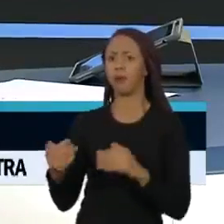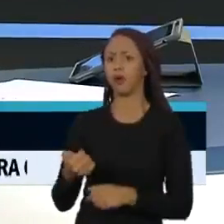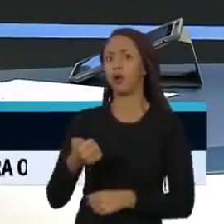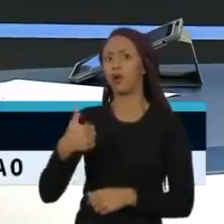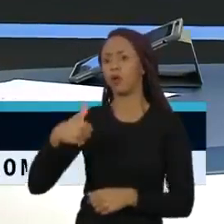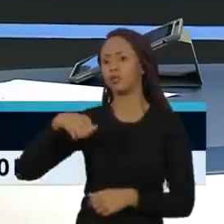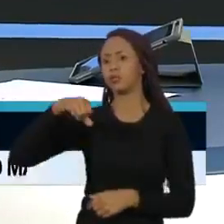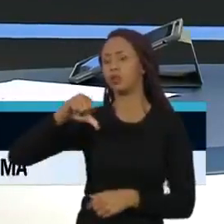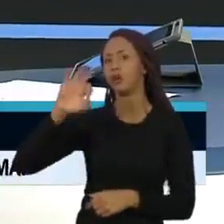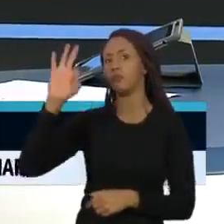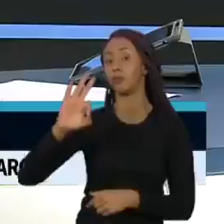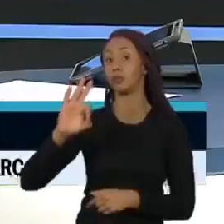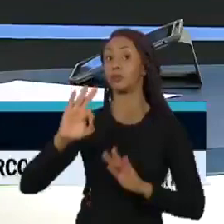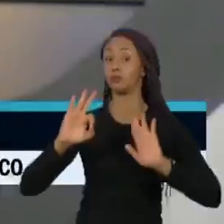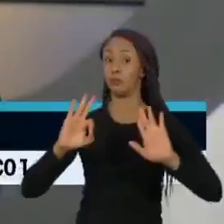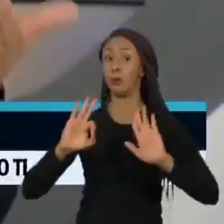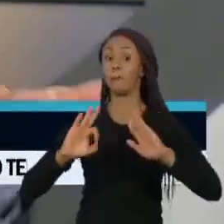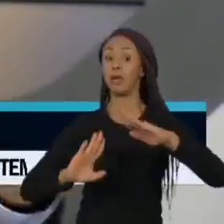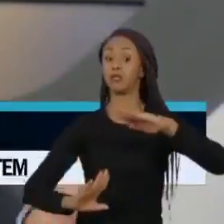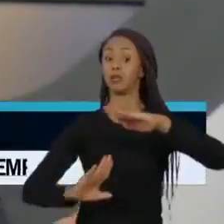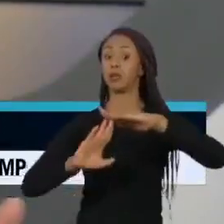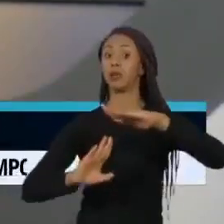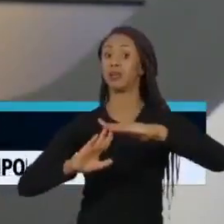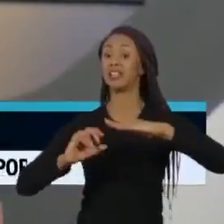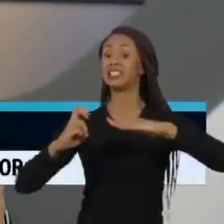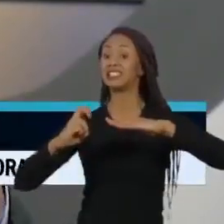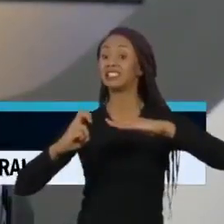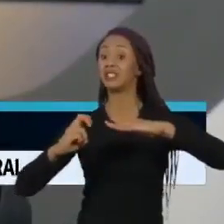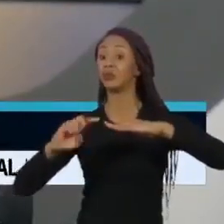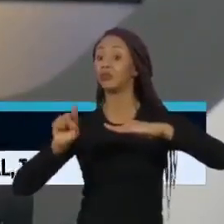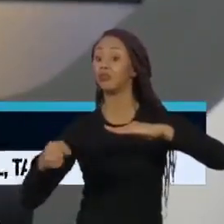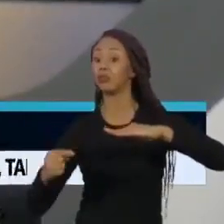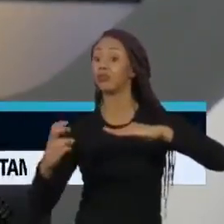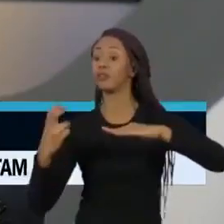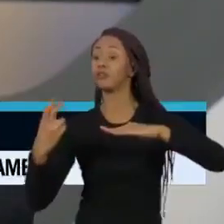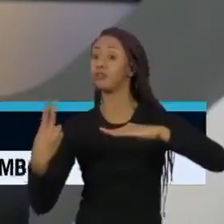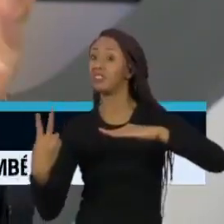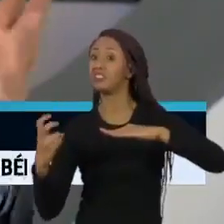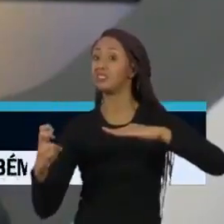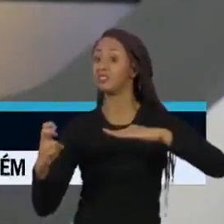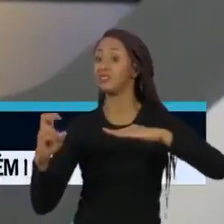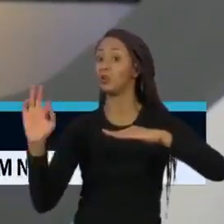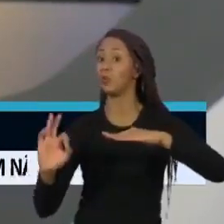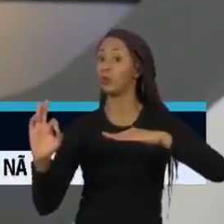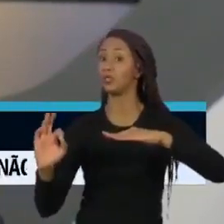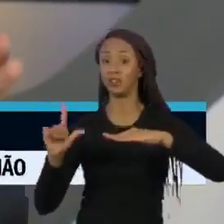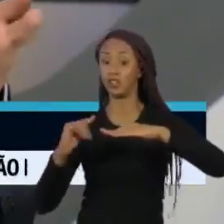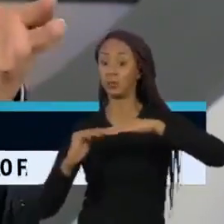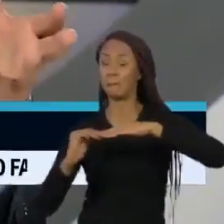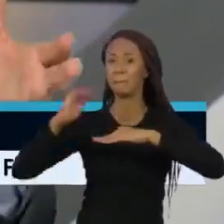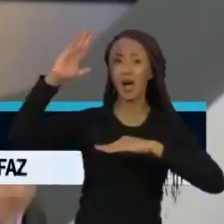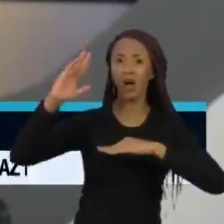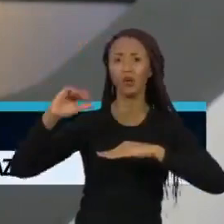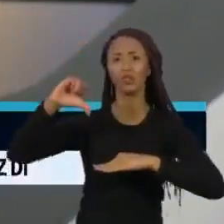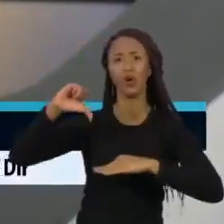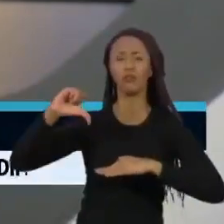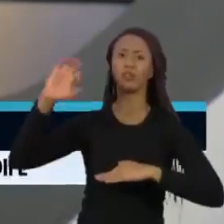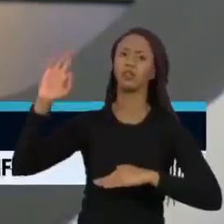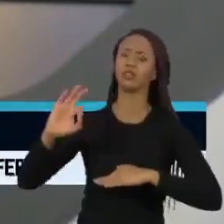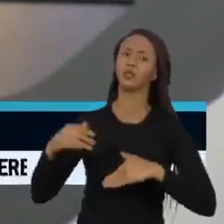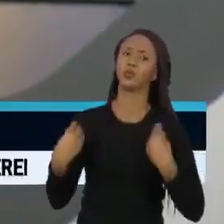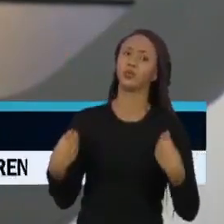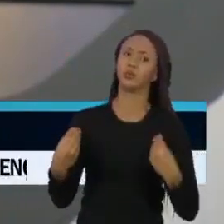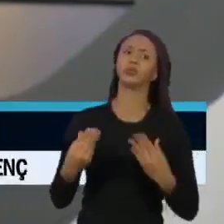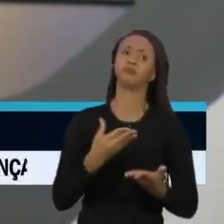para lembrar o teto do sistema de metas de inflação é 5,25 por cento portanto gente tá isso tornou esse teto que o